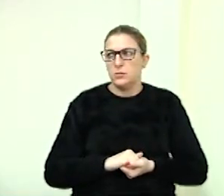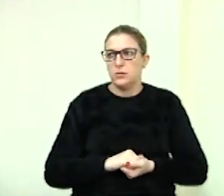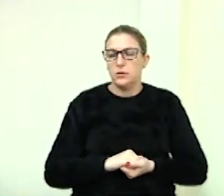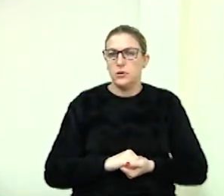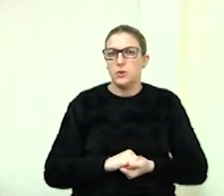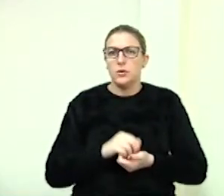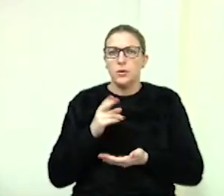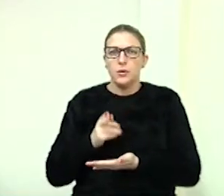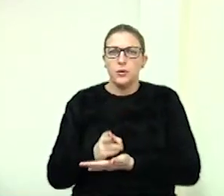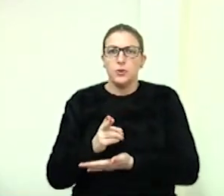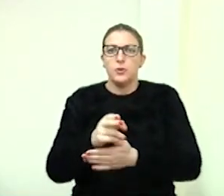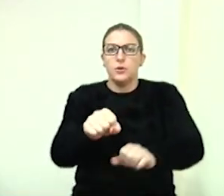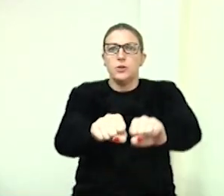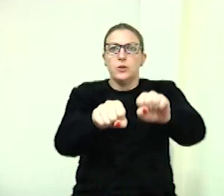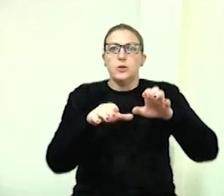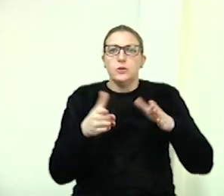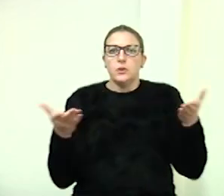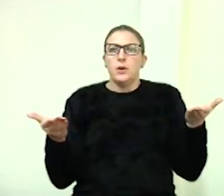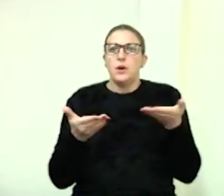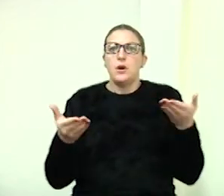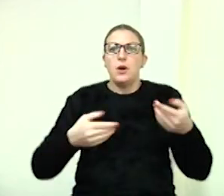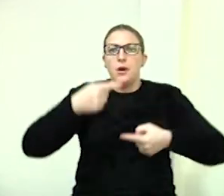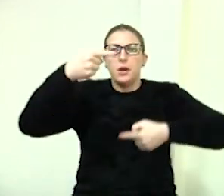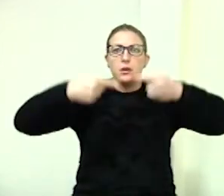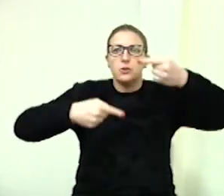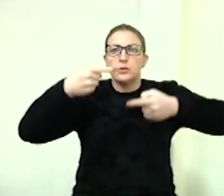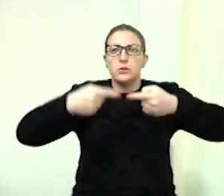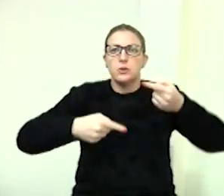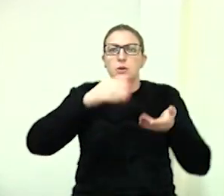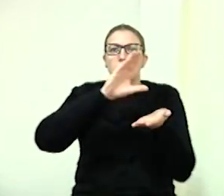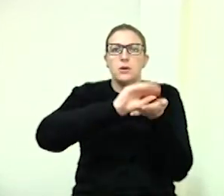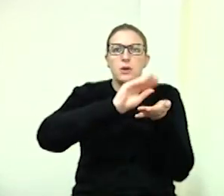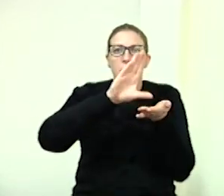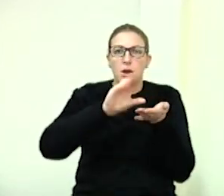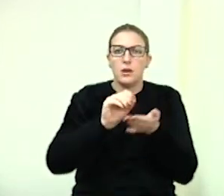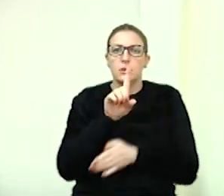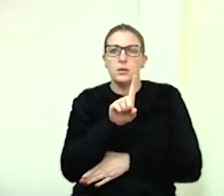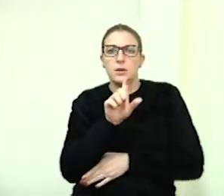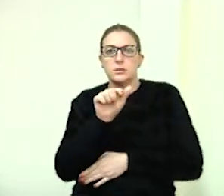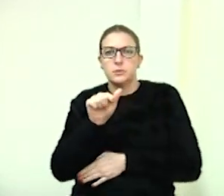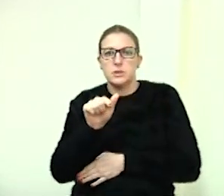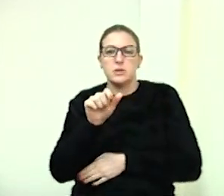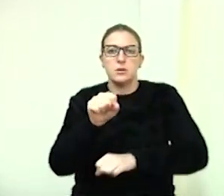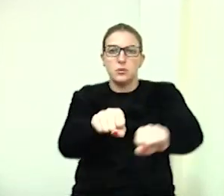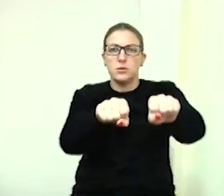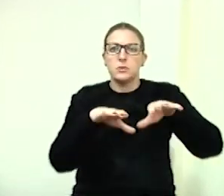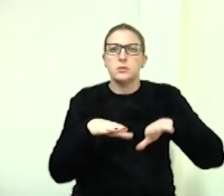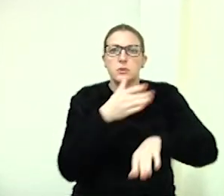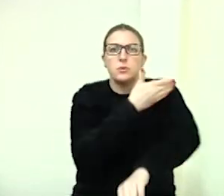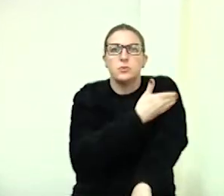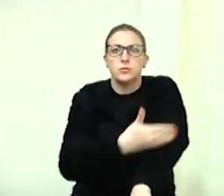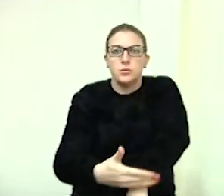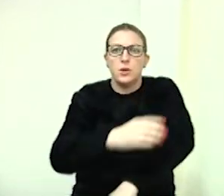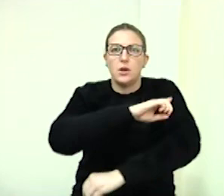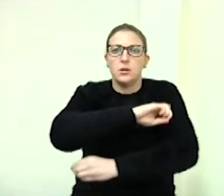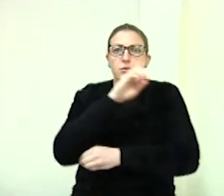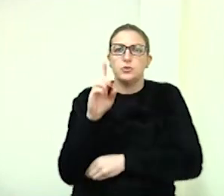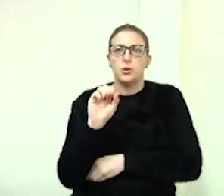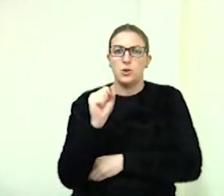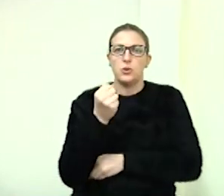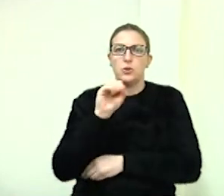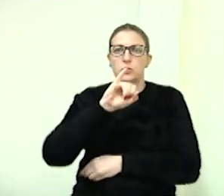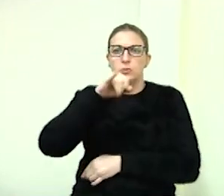Dando sequência à sessão, coloque em apreciação a seguinte ata. Ata da 17ª Sessão Plenária Ordinária de 8 de junho de